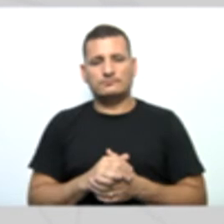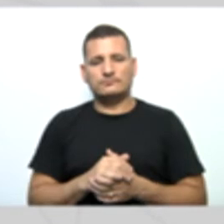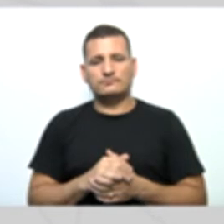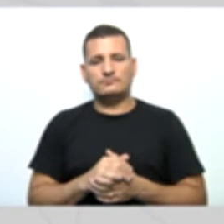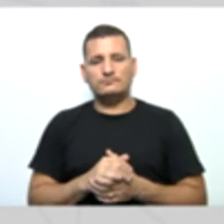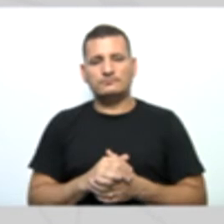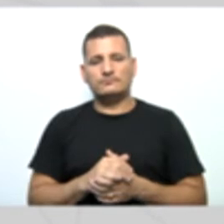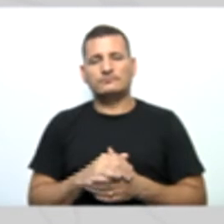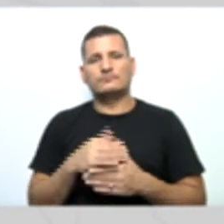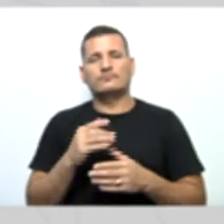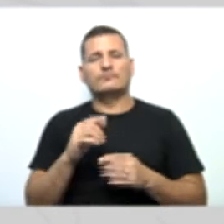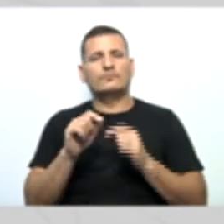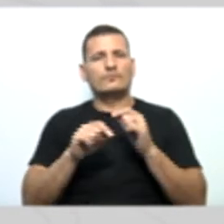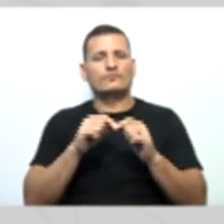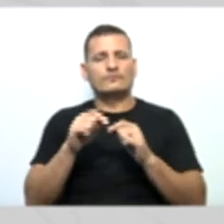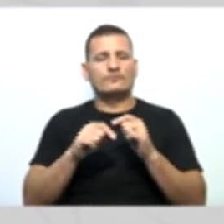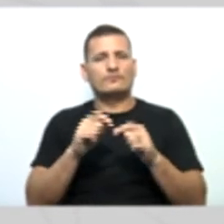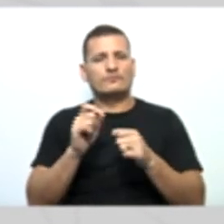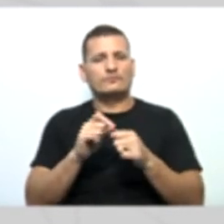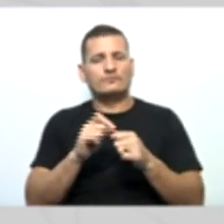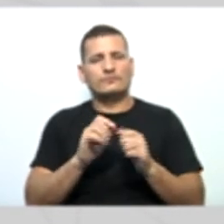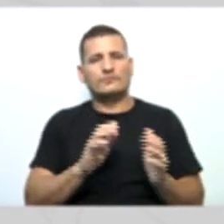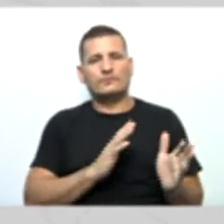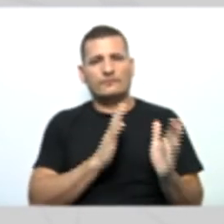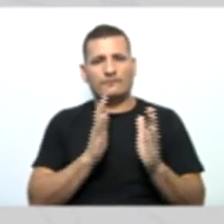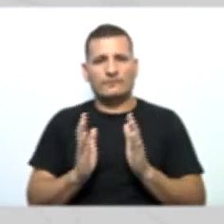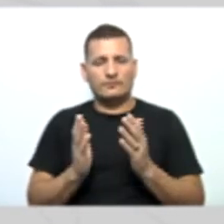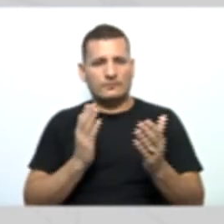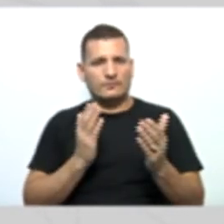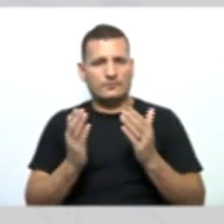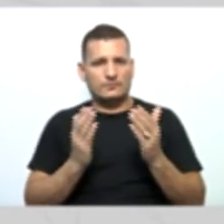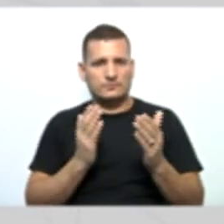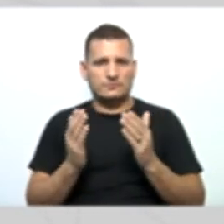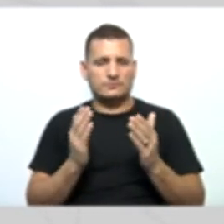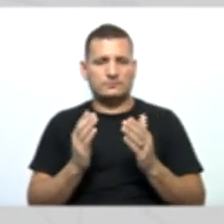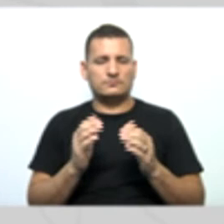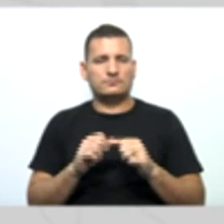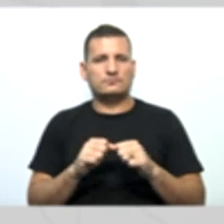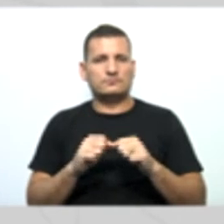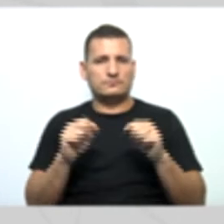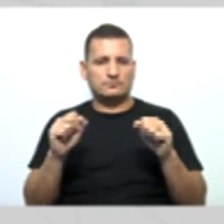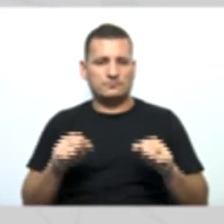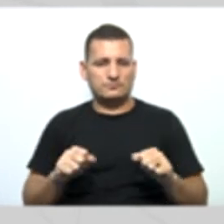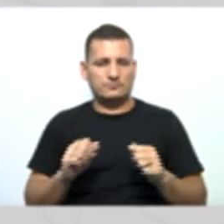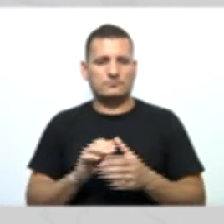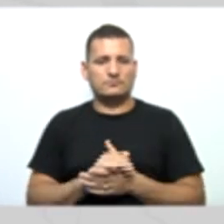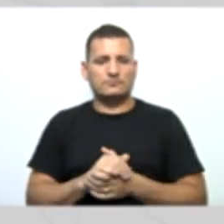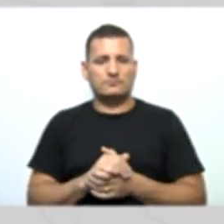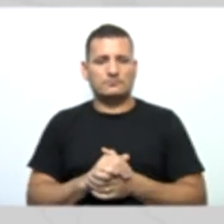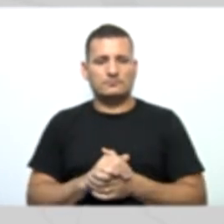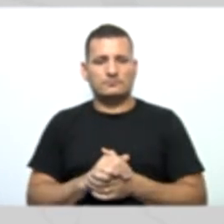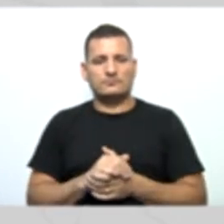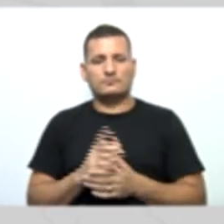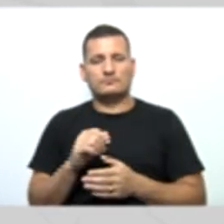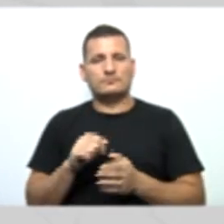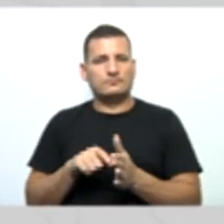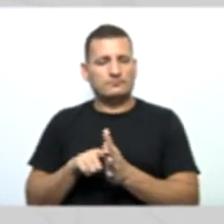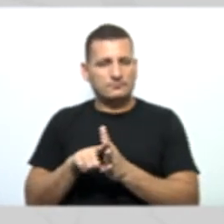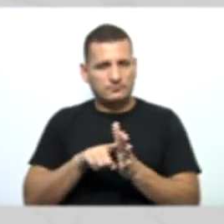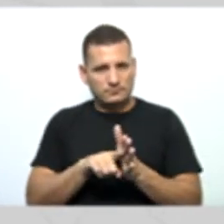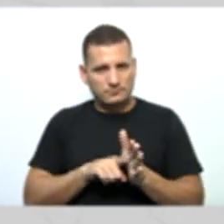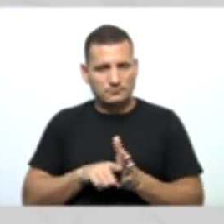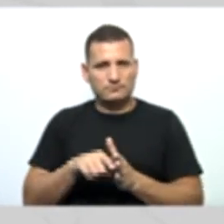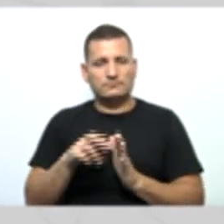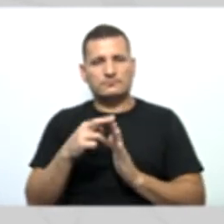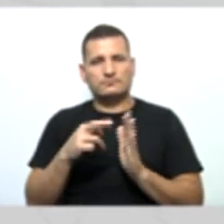é realizado na fase de análise durante o desenvolvimento de um software? É esse camarada aqui, ó. Levantamento dos